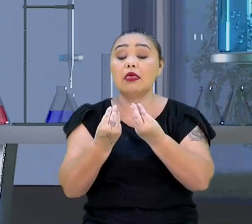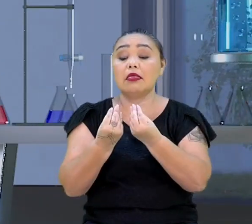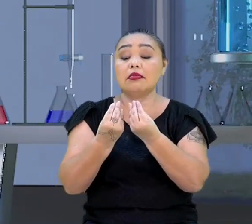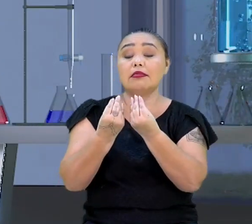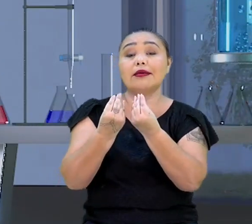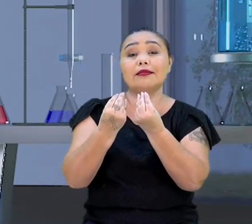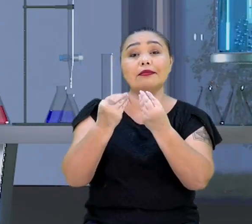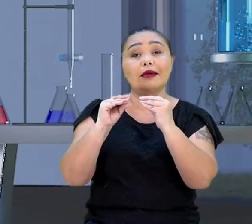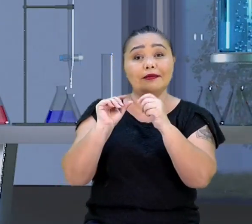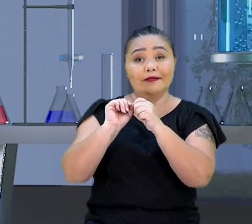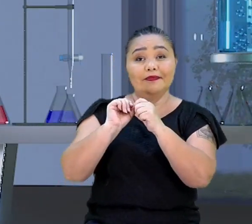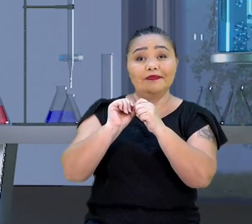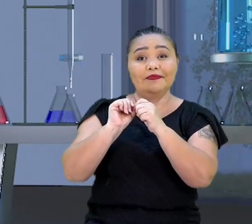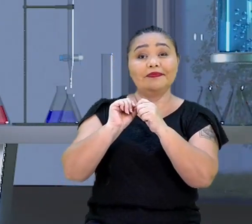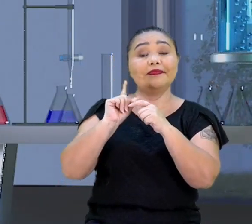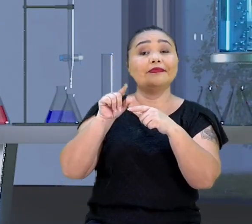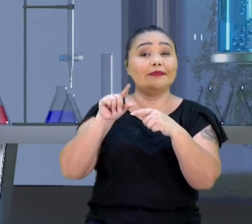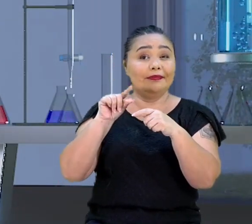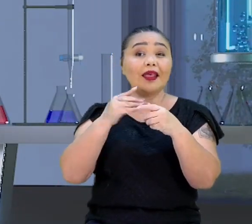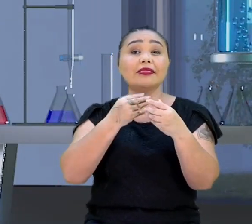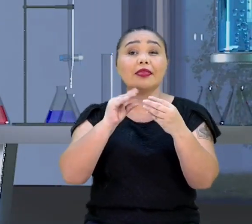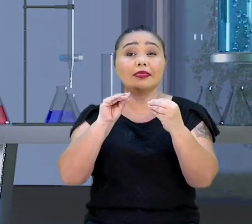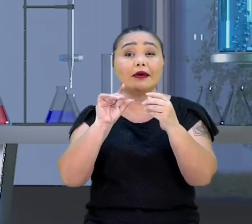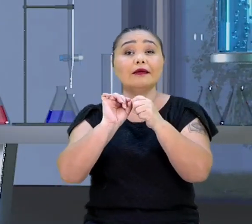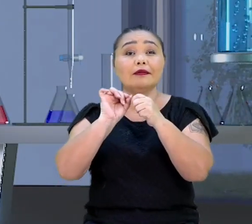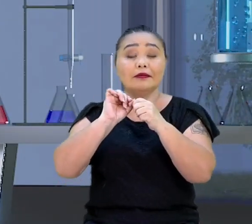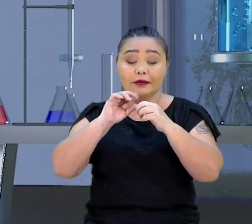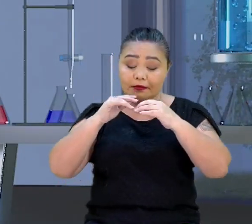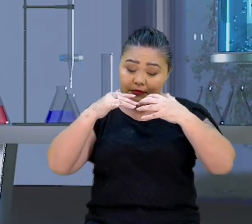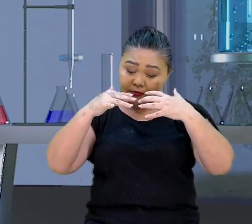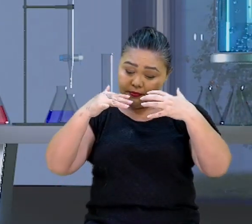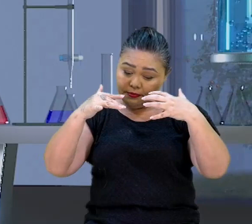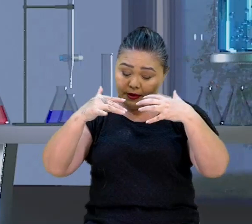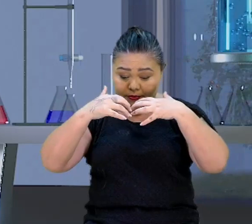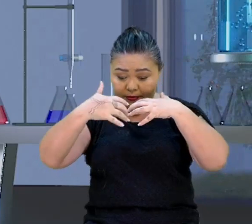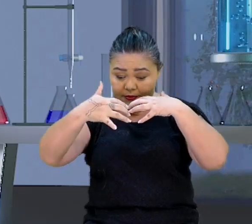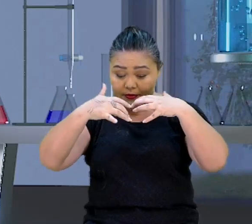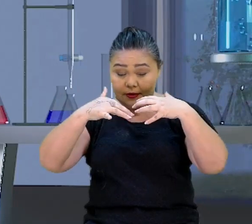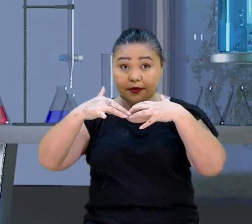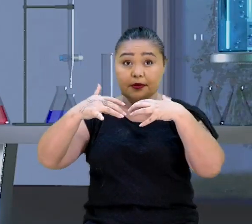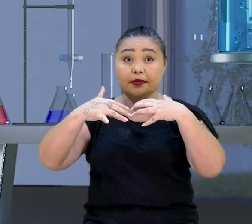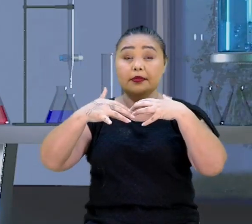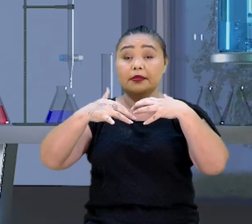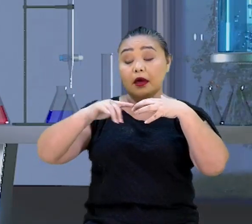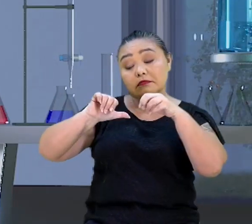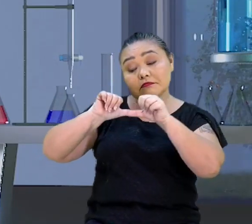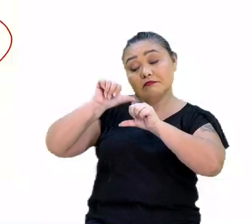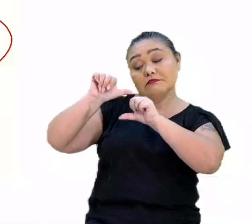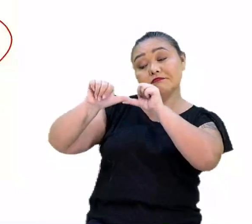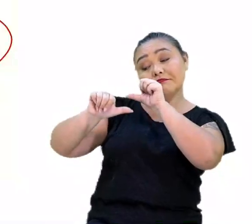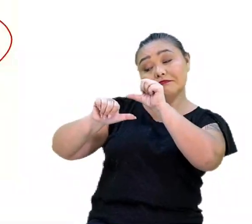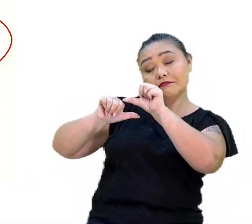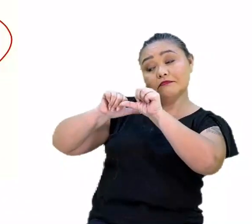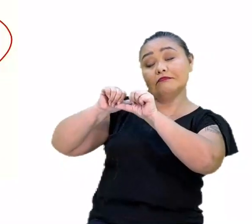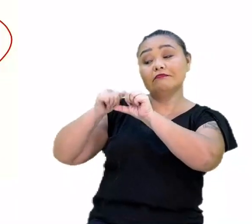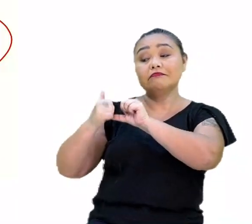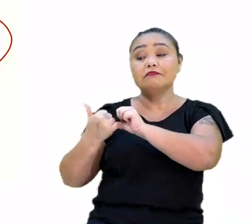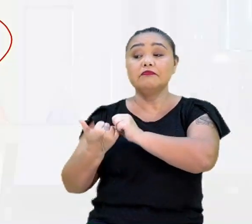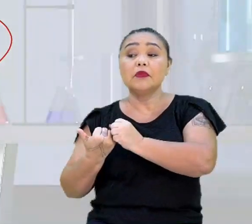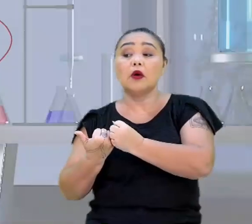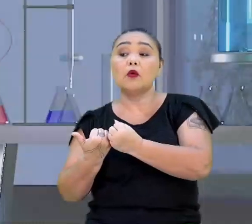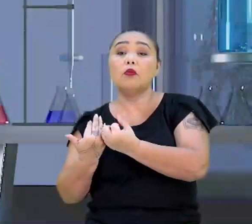líquido. Se a gente continuar aquecendo, eles vão continuar vibrando até que mude de fase e vá para o